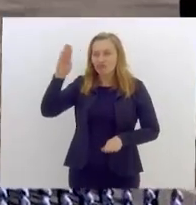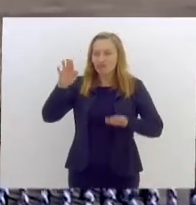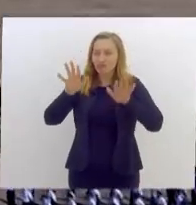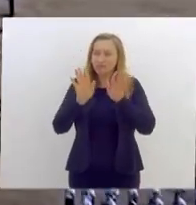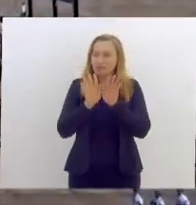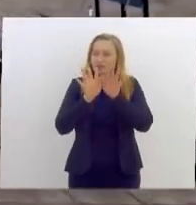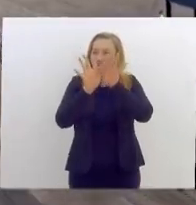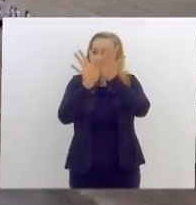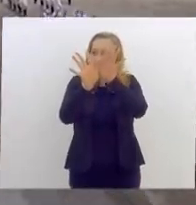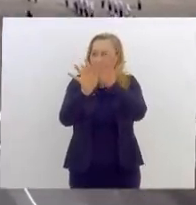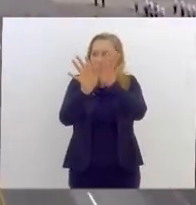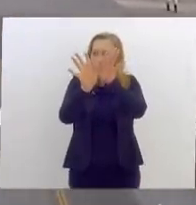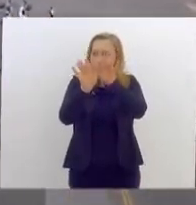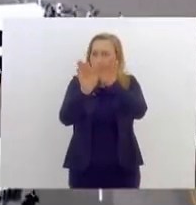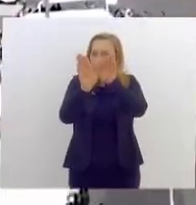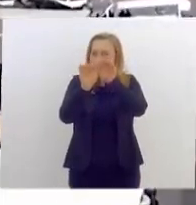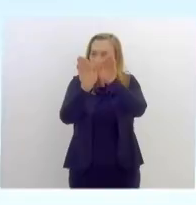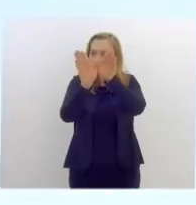Brasileira.